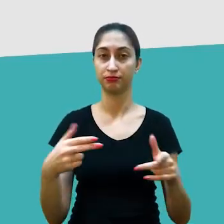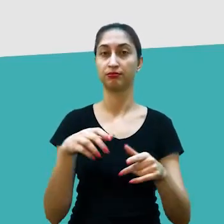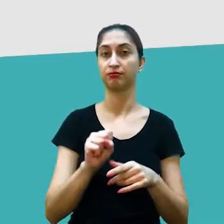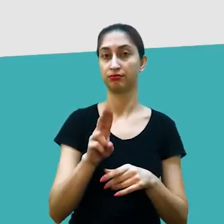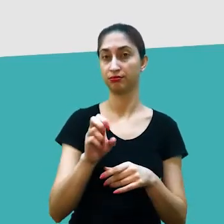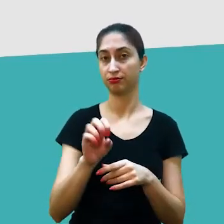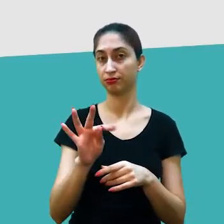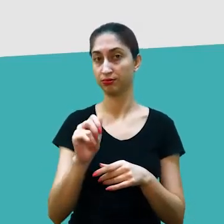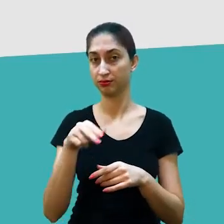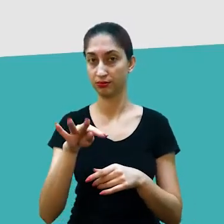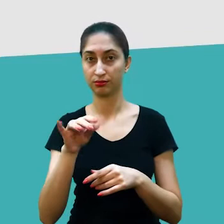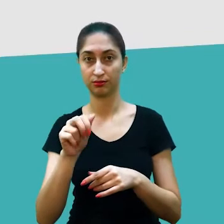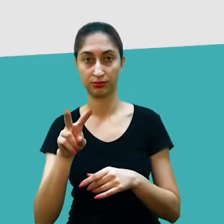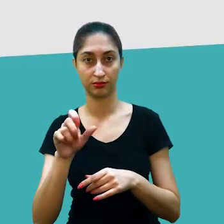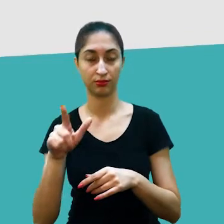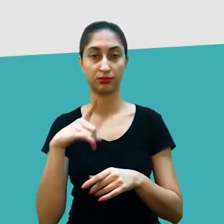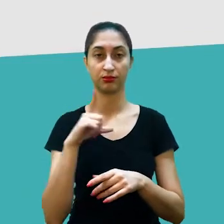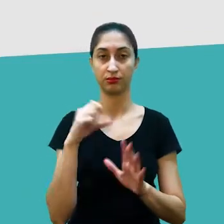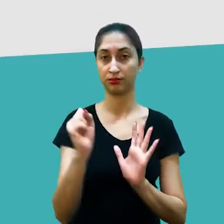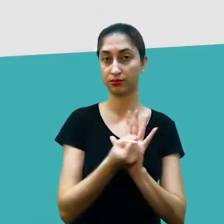um selo, uma certificação chamada...